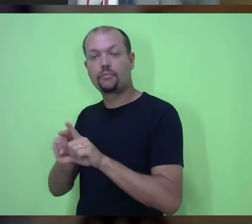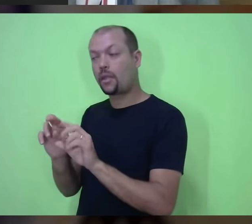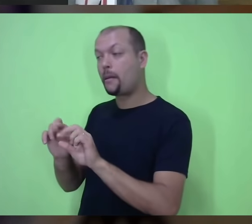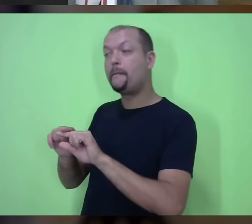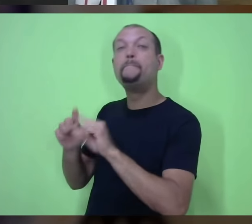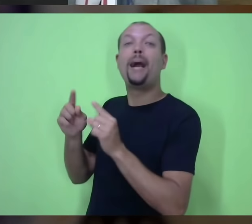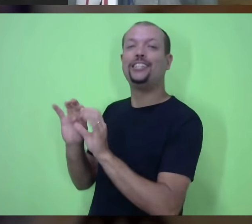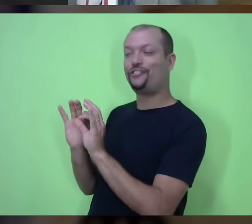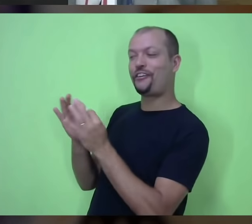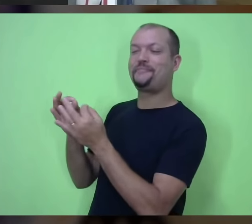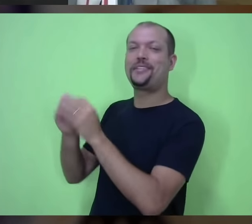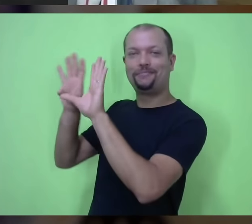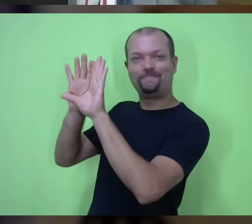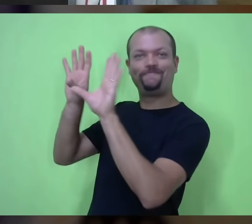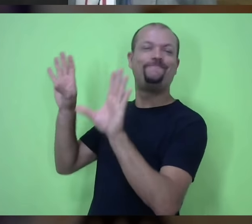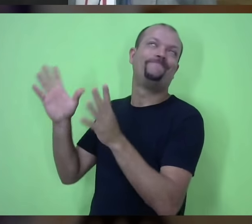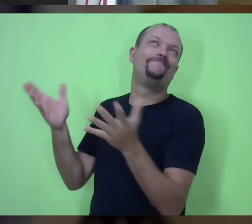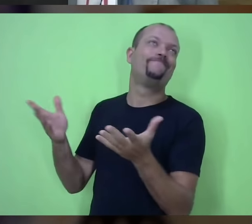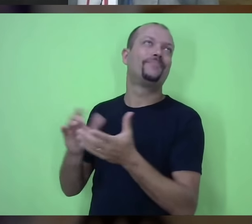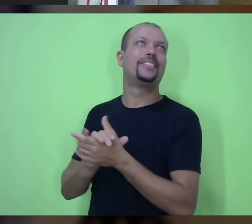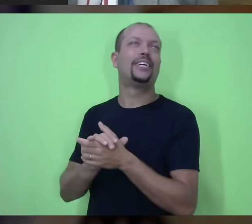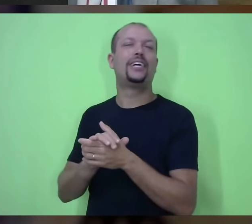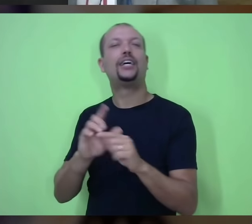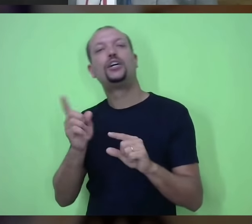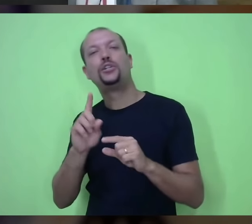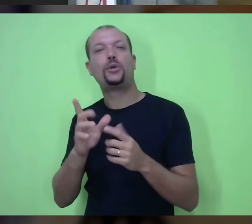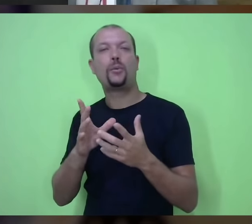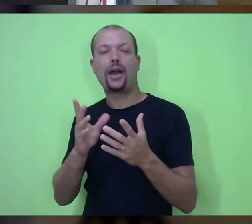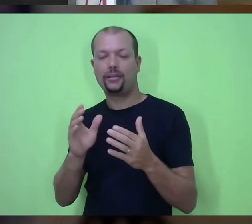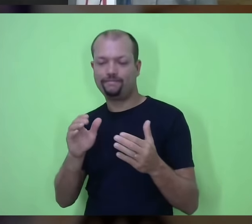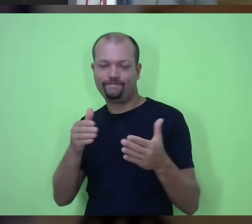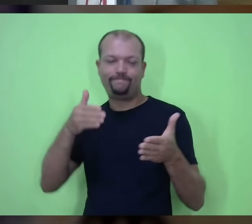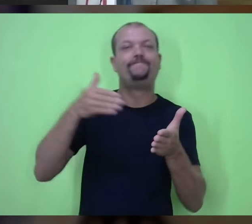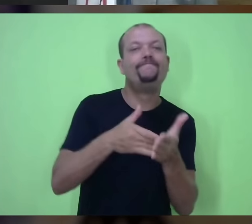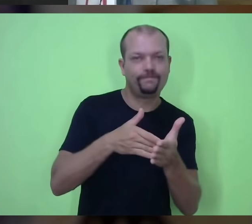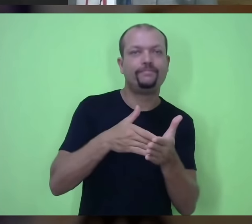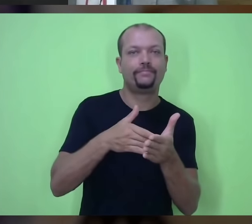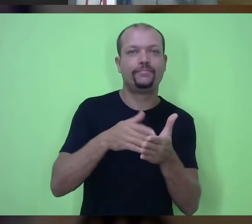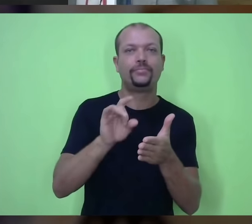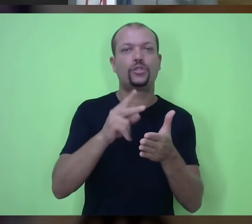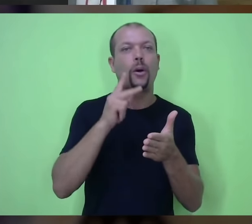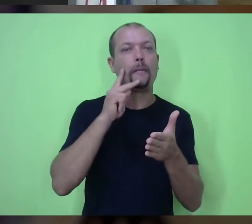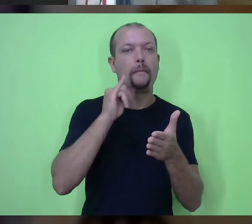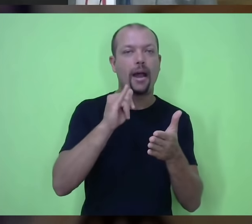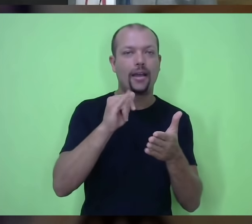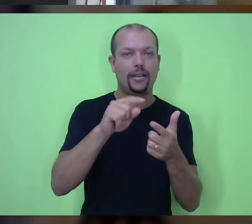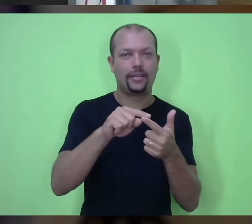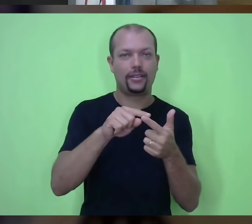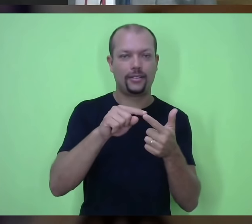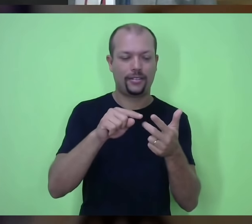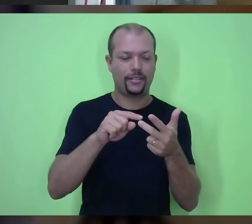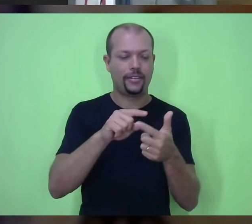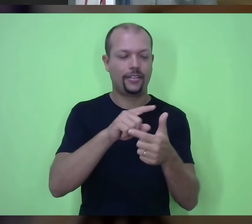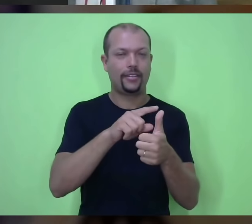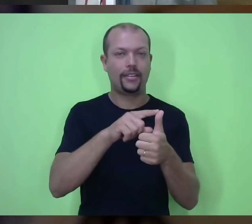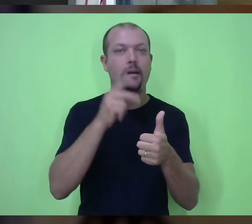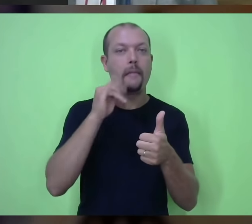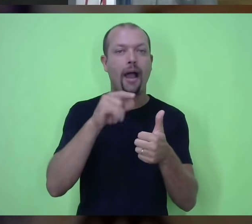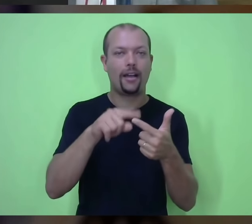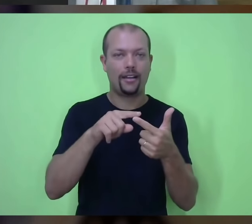essa família celeste, ela não fica circunscrita apenas a esse pai celestial e a esse